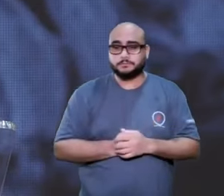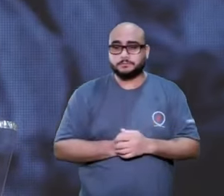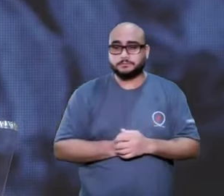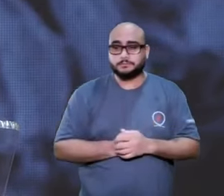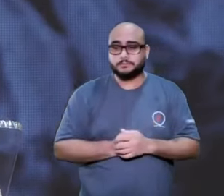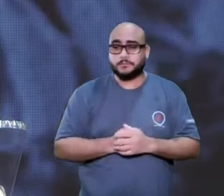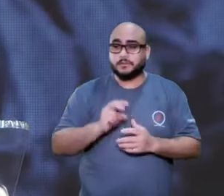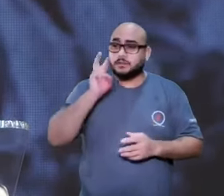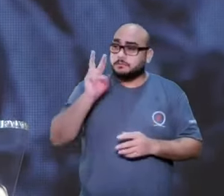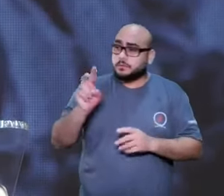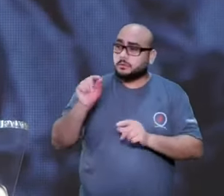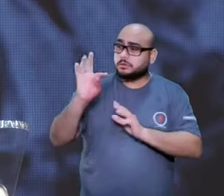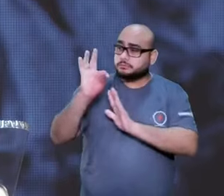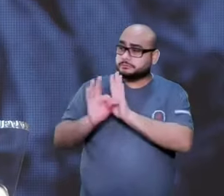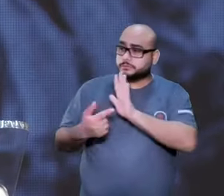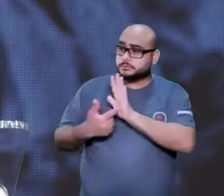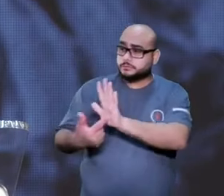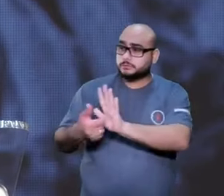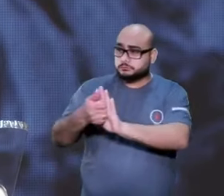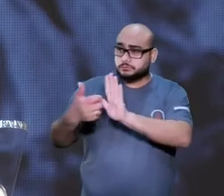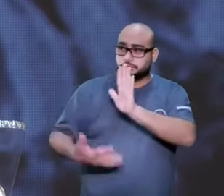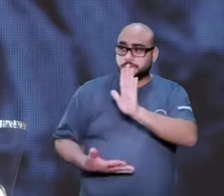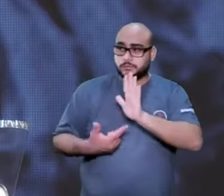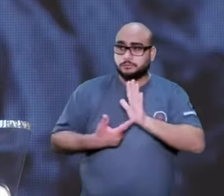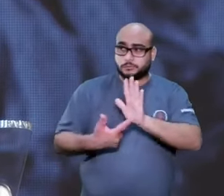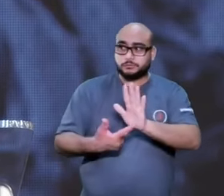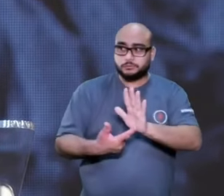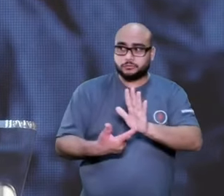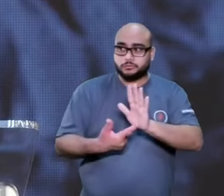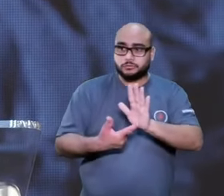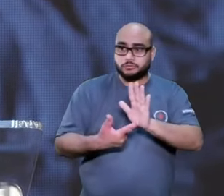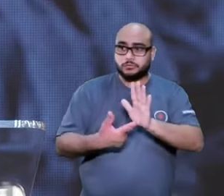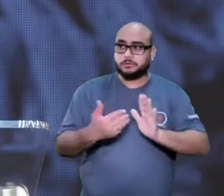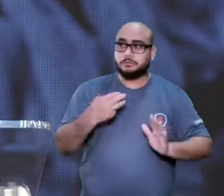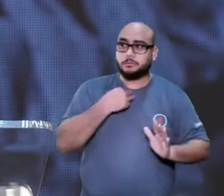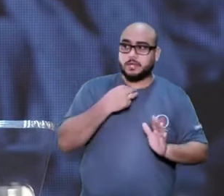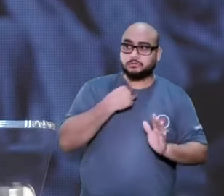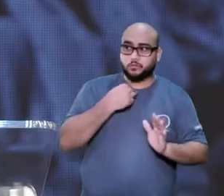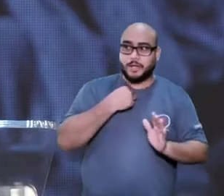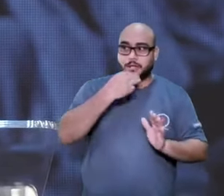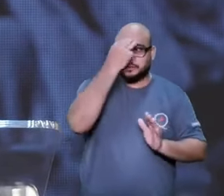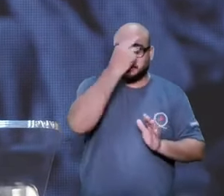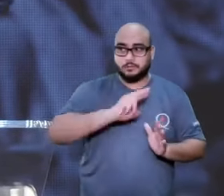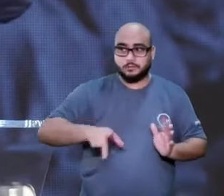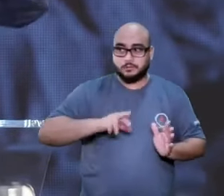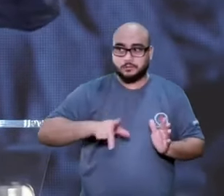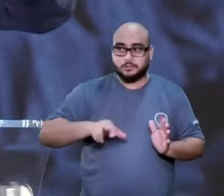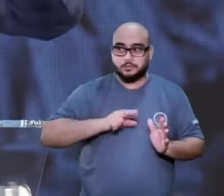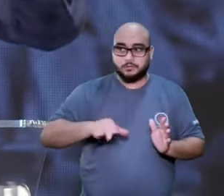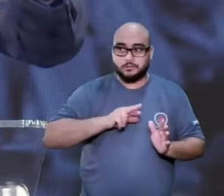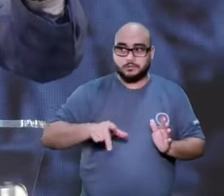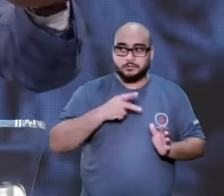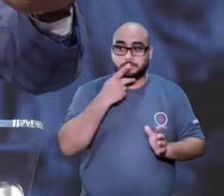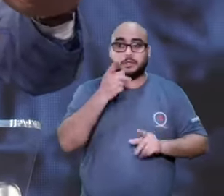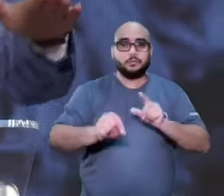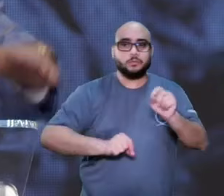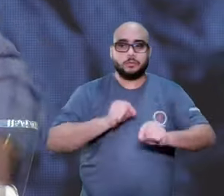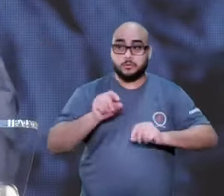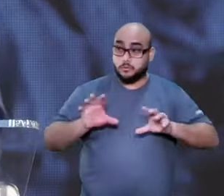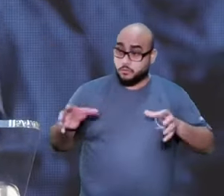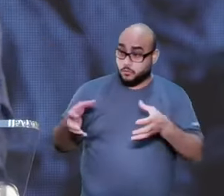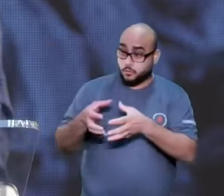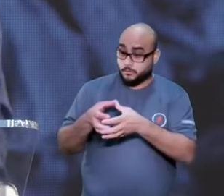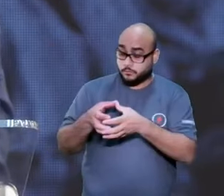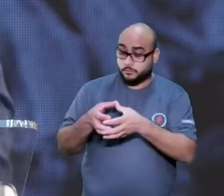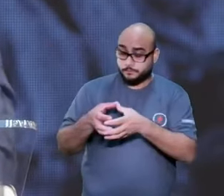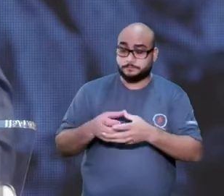pro texto ele não diz ele não se dirige nem a Maria nem a Marta ele tá falando de forma geral coletiv e